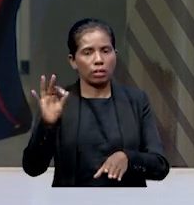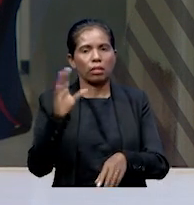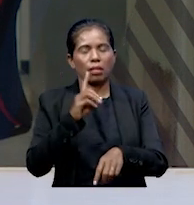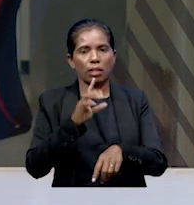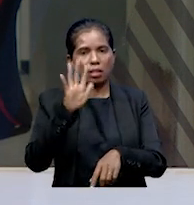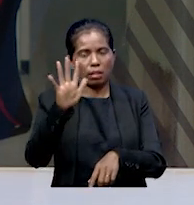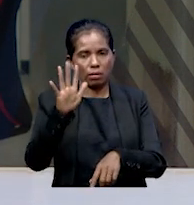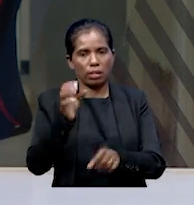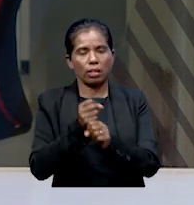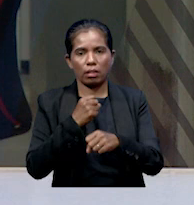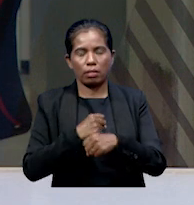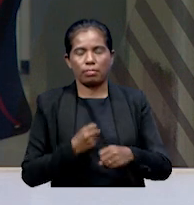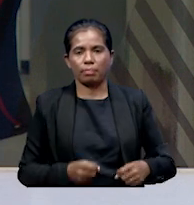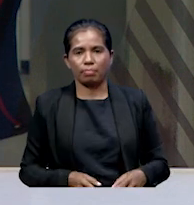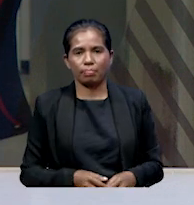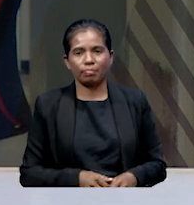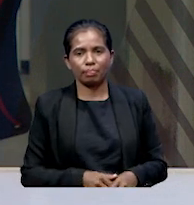halau.